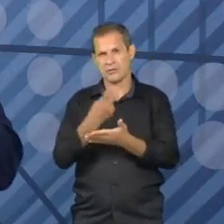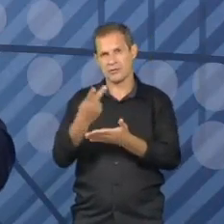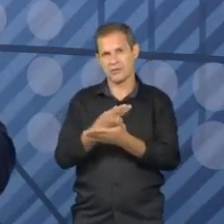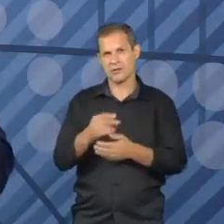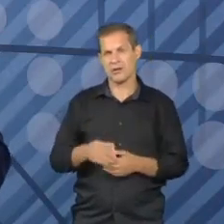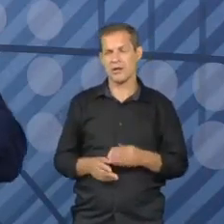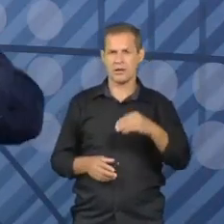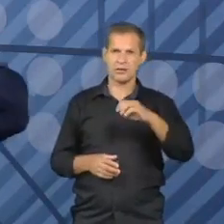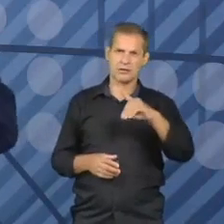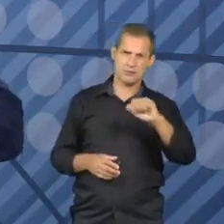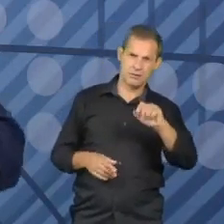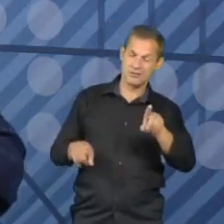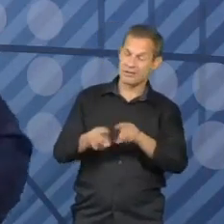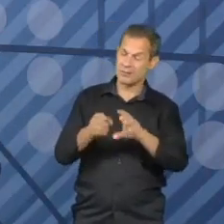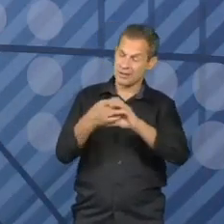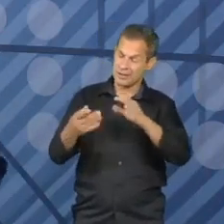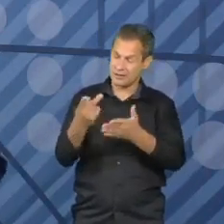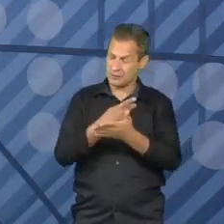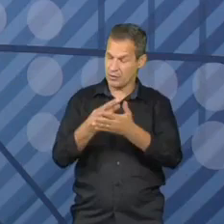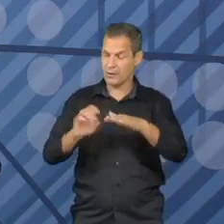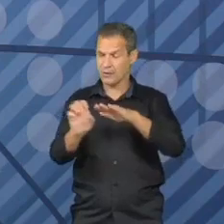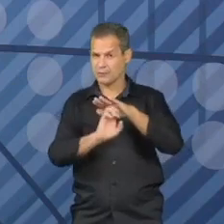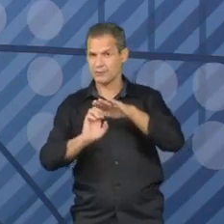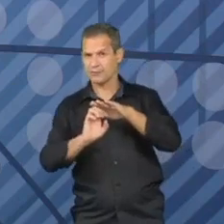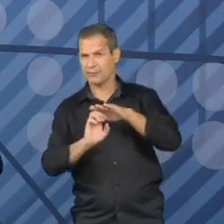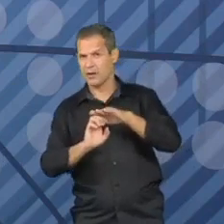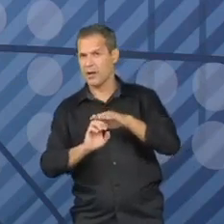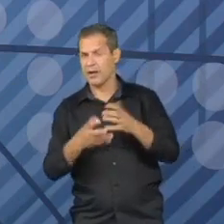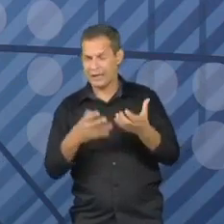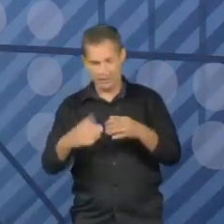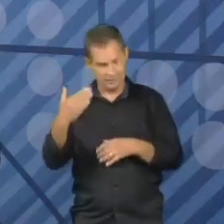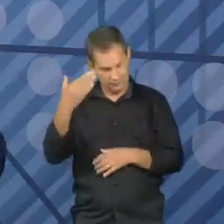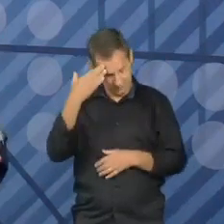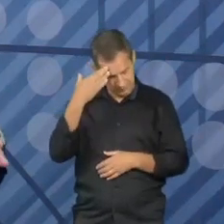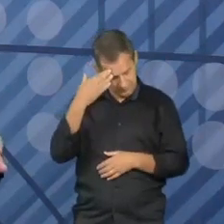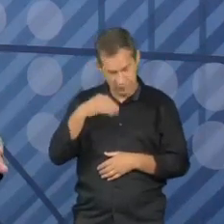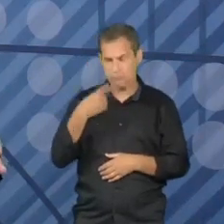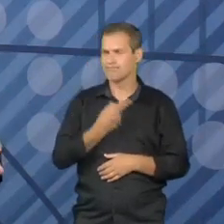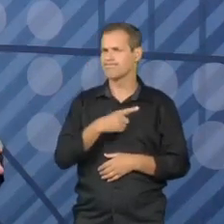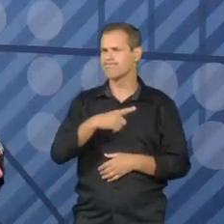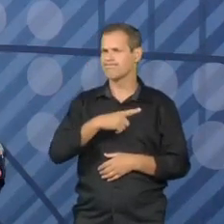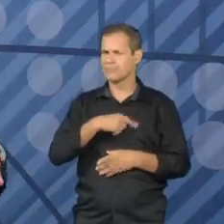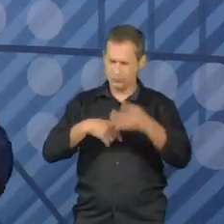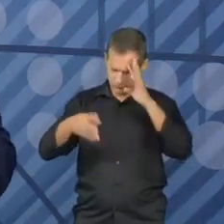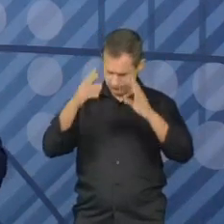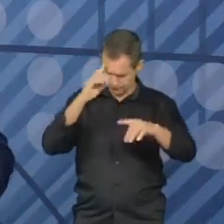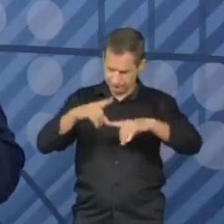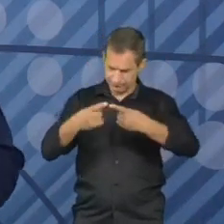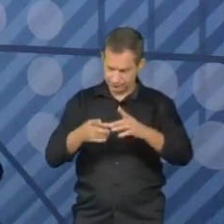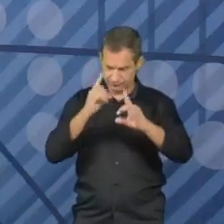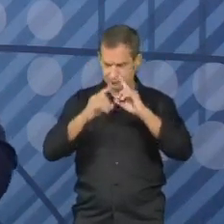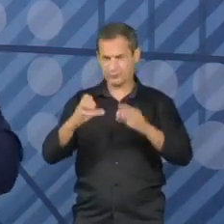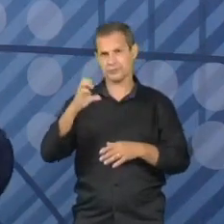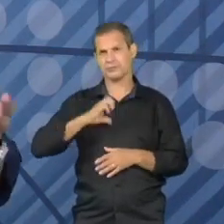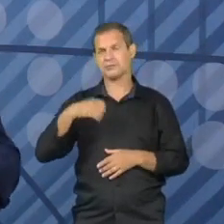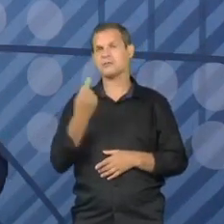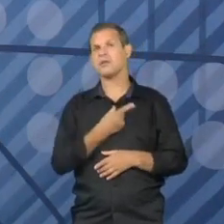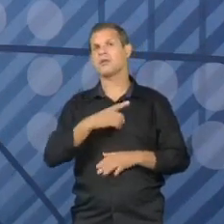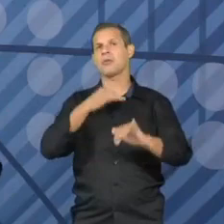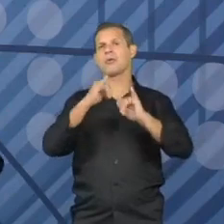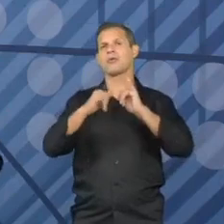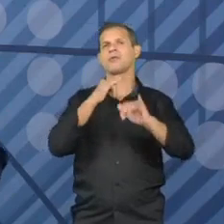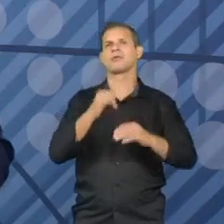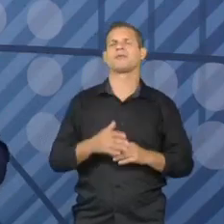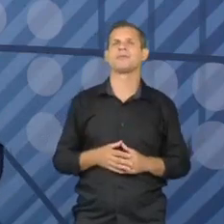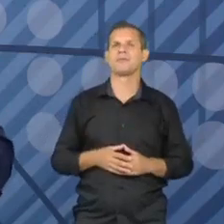a média, o tamanho do erro que essa empresa ela quer entender. Quando a gente pensa em dados estatísticos, a gente tem lá a